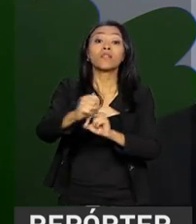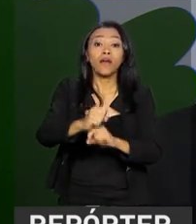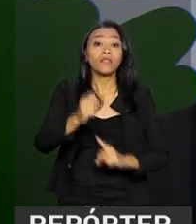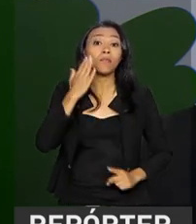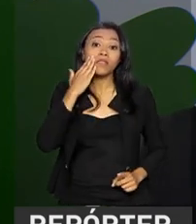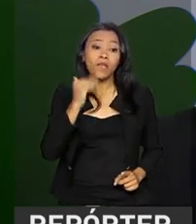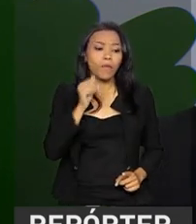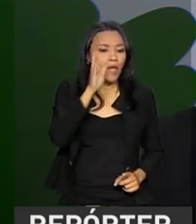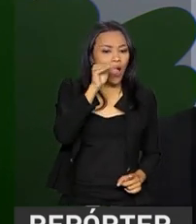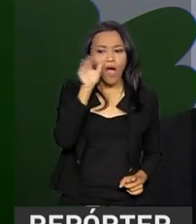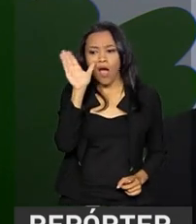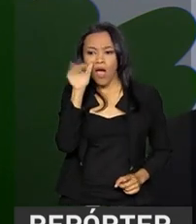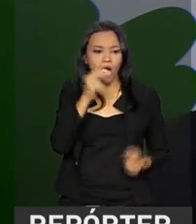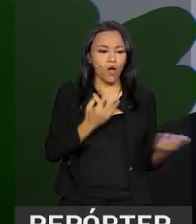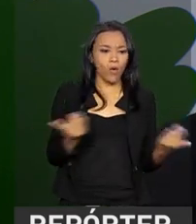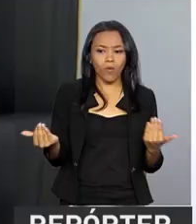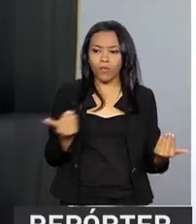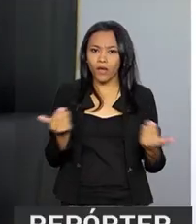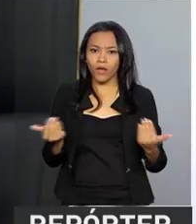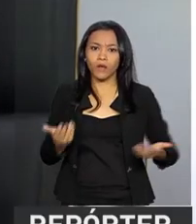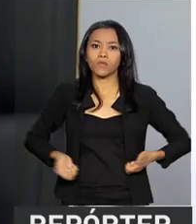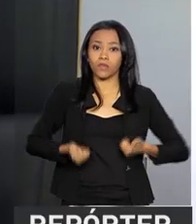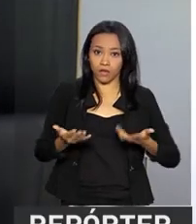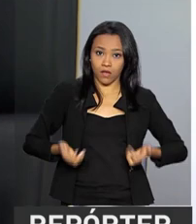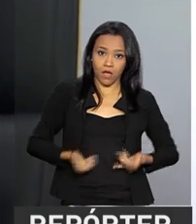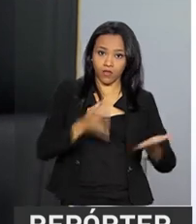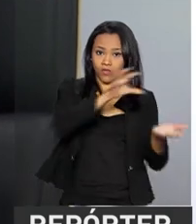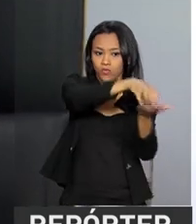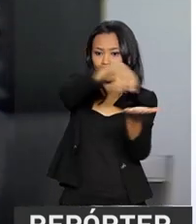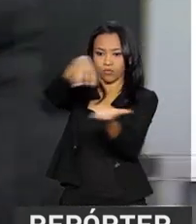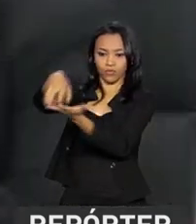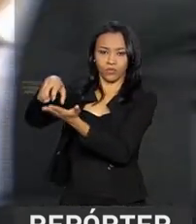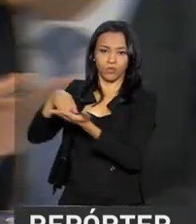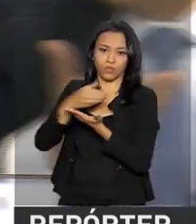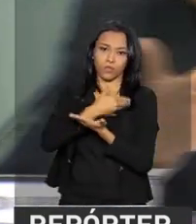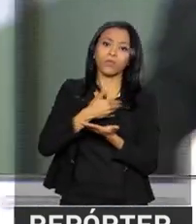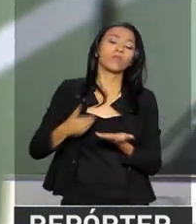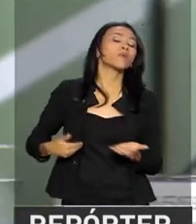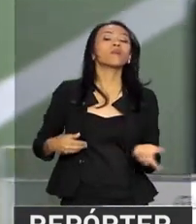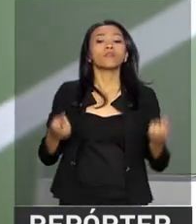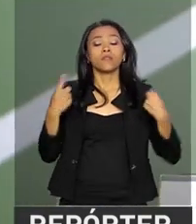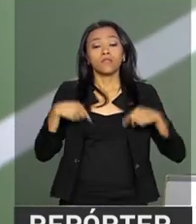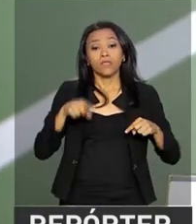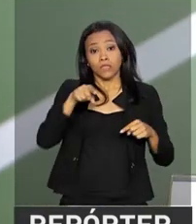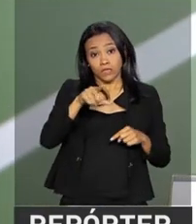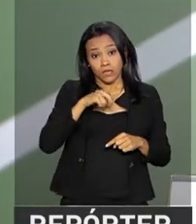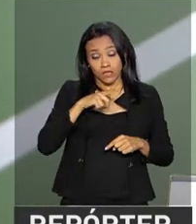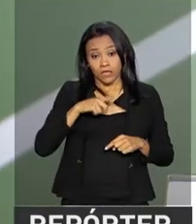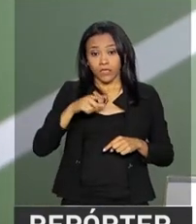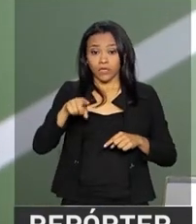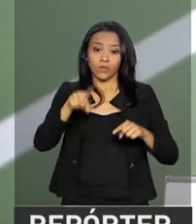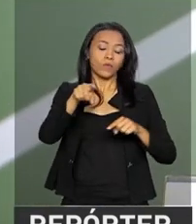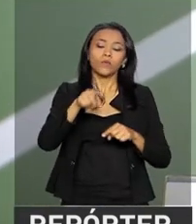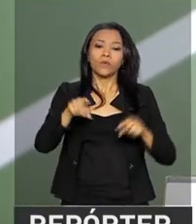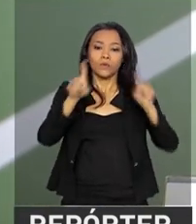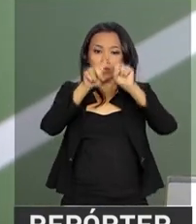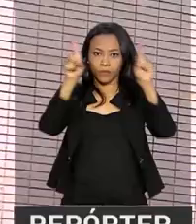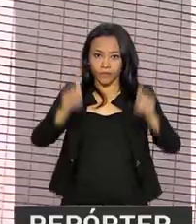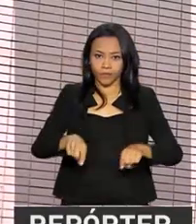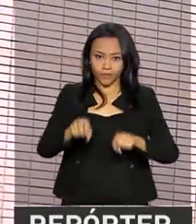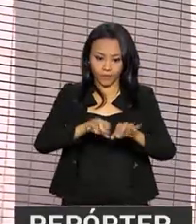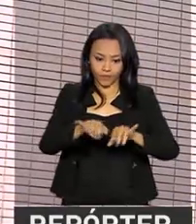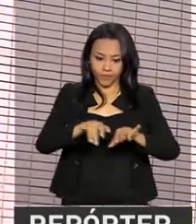a partir de cada uma dessas despesas o governo já disponibiliza para a população portal da transparência da controladoria geral da